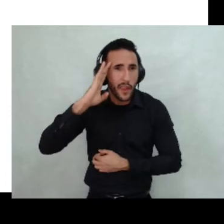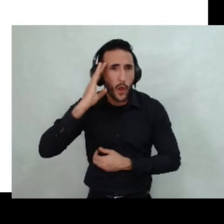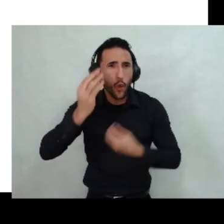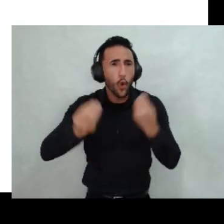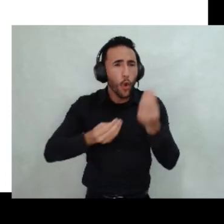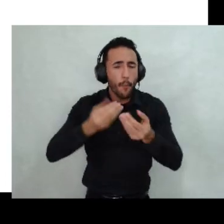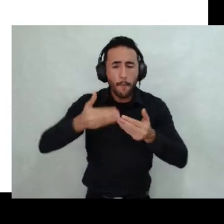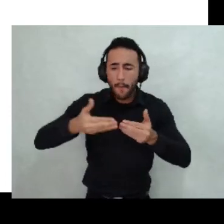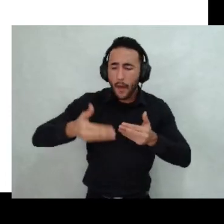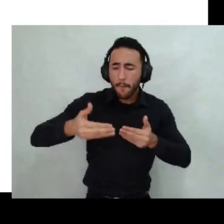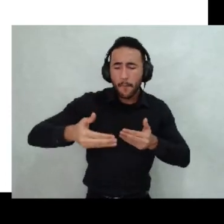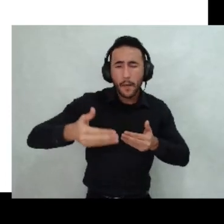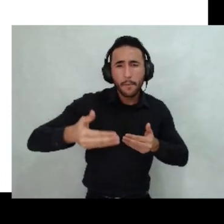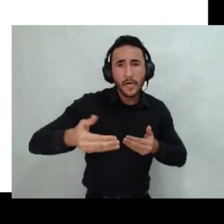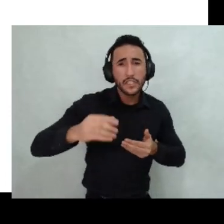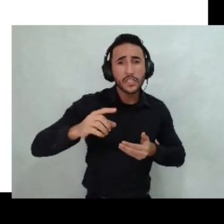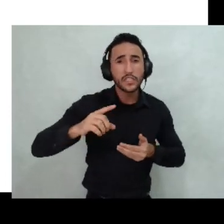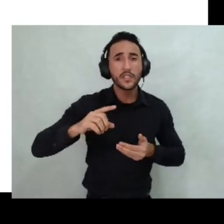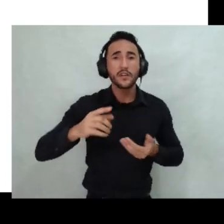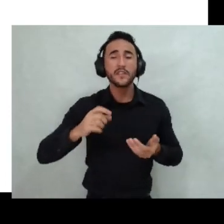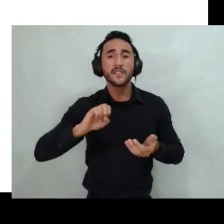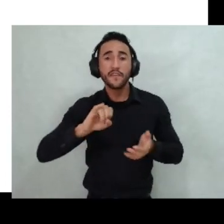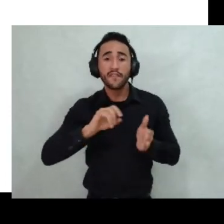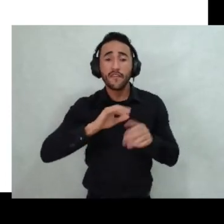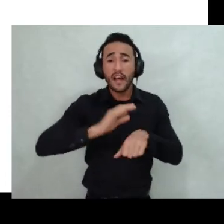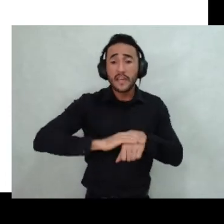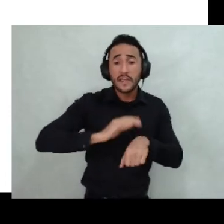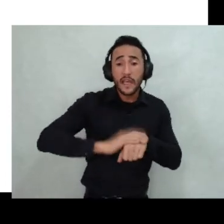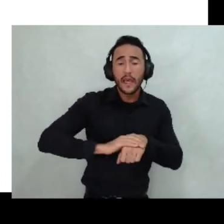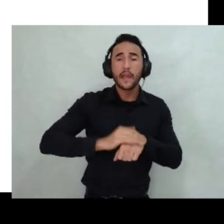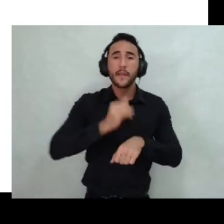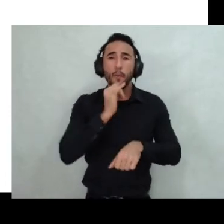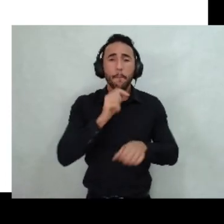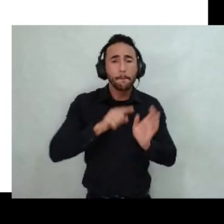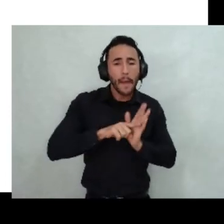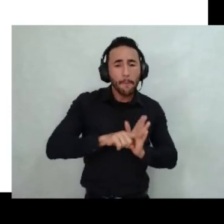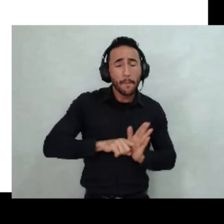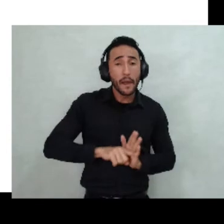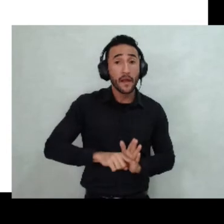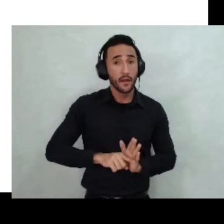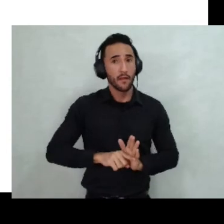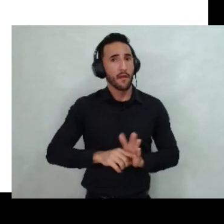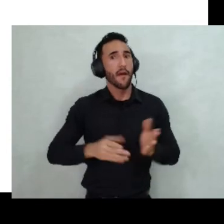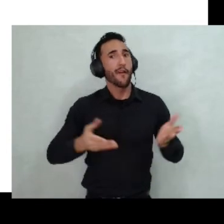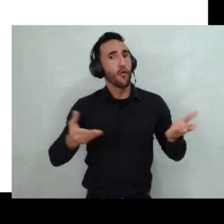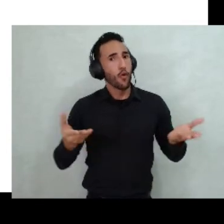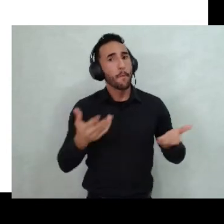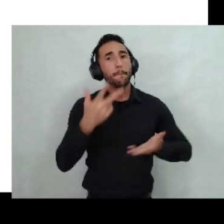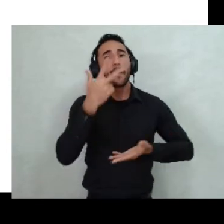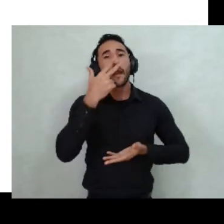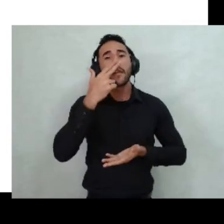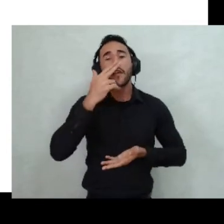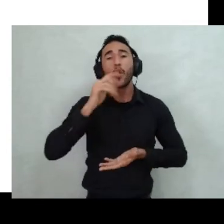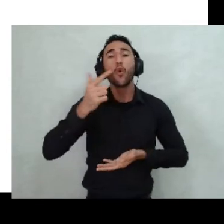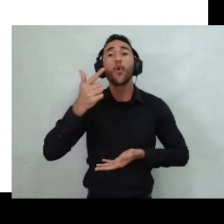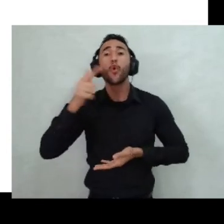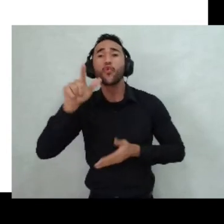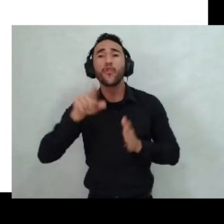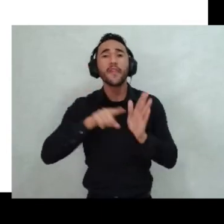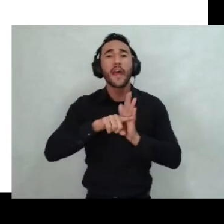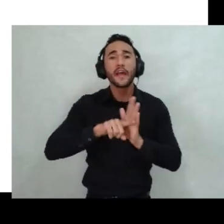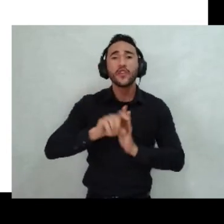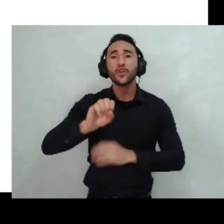fazer estudos utilizando inquéritos, aí nós lançamos mão dos testes sorológicos, já numa perspectiva de